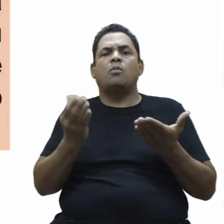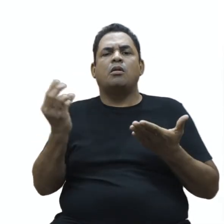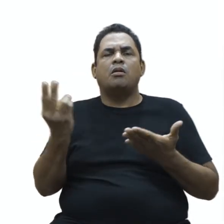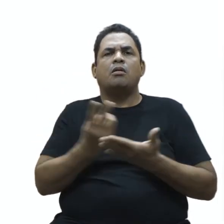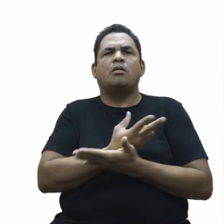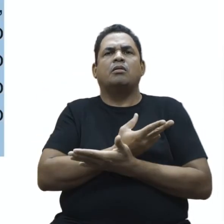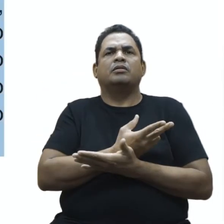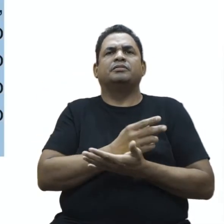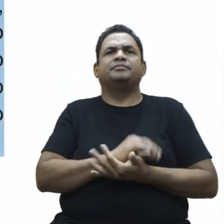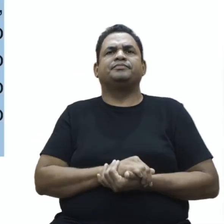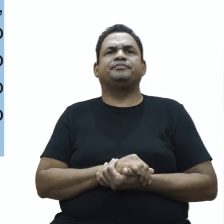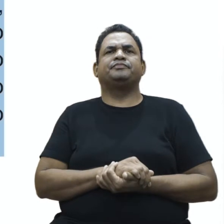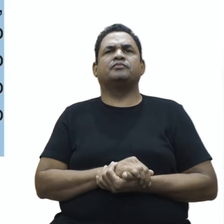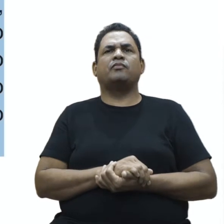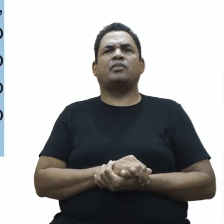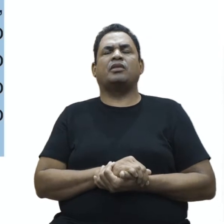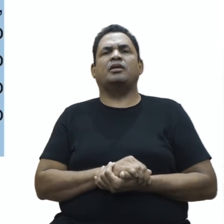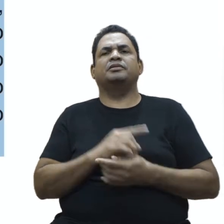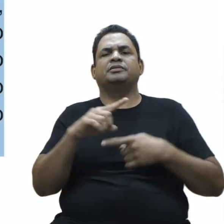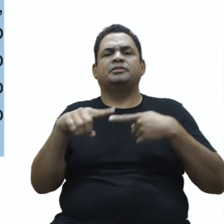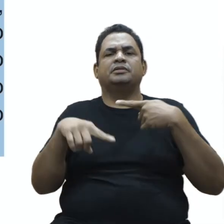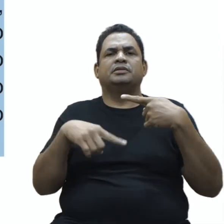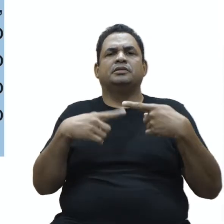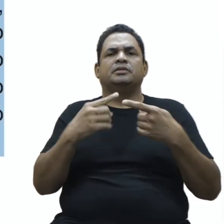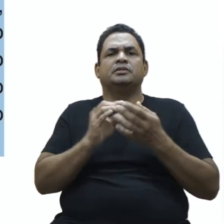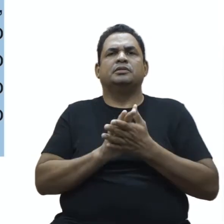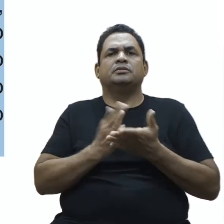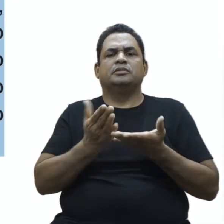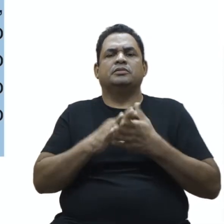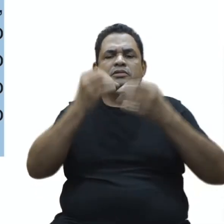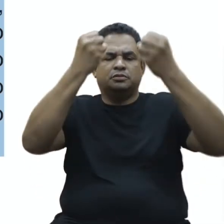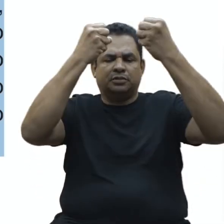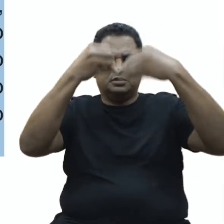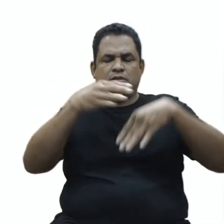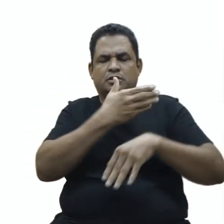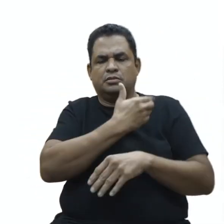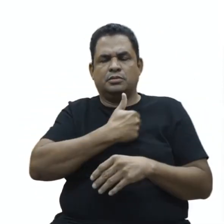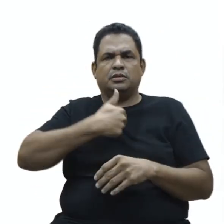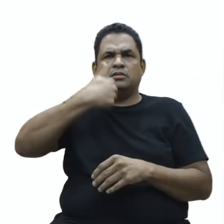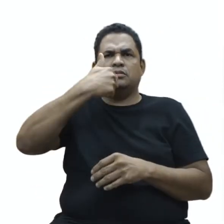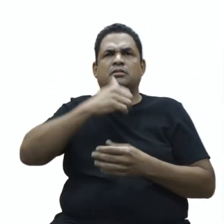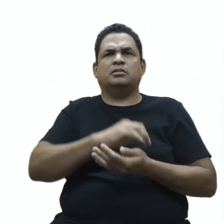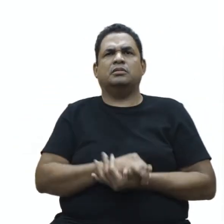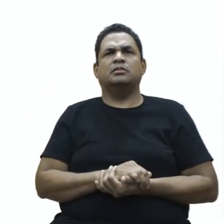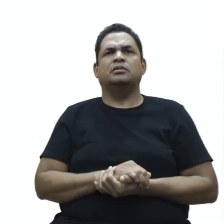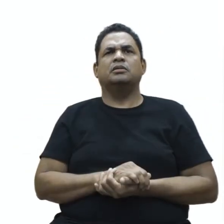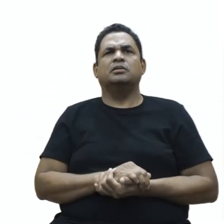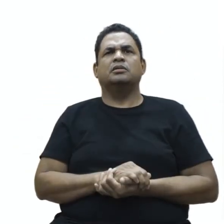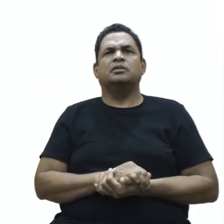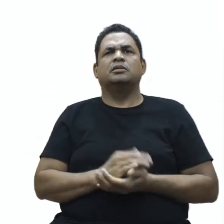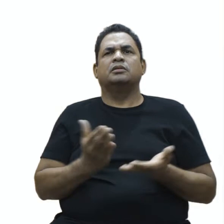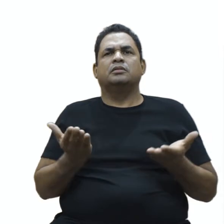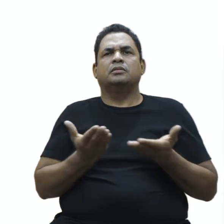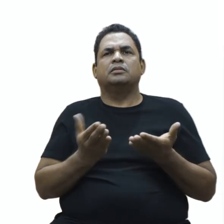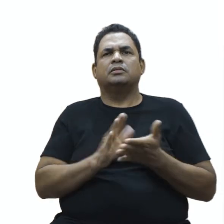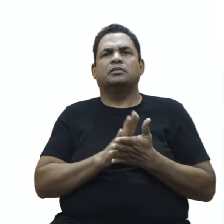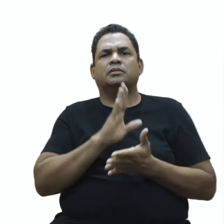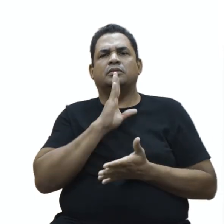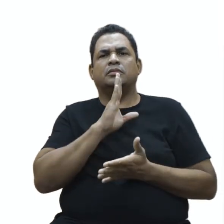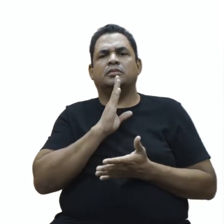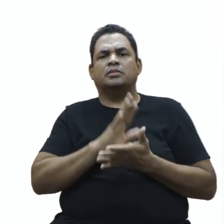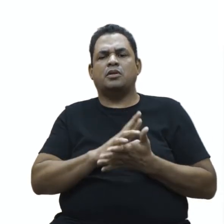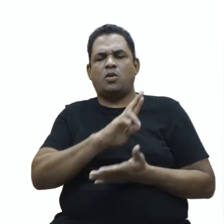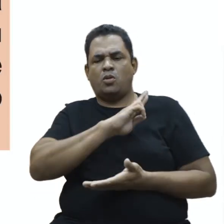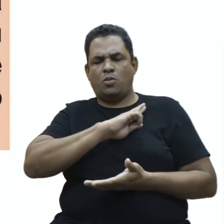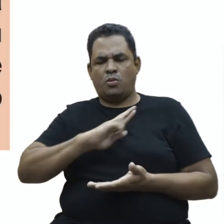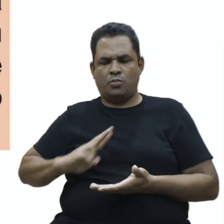né? Depois a gente vai destrinchar melhor essa parte aqui da monarquia, tá bom? Agora a gente vai conhecer o modelo da